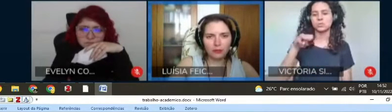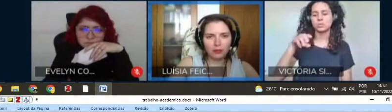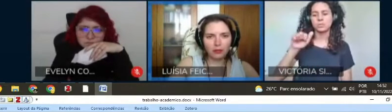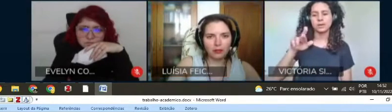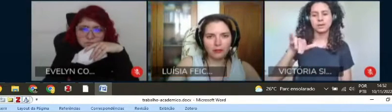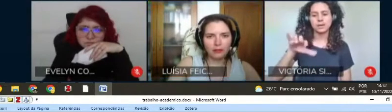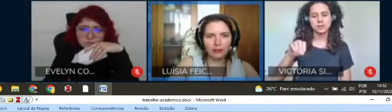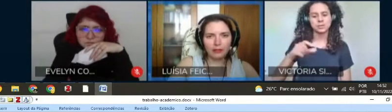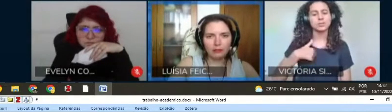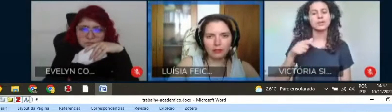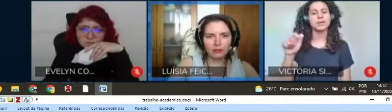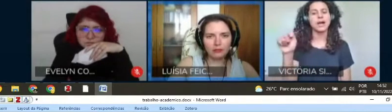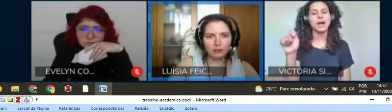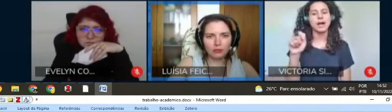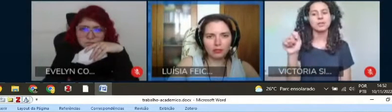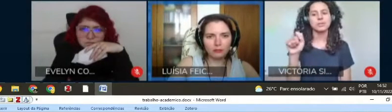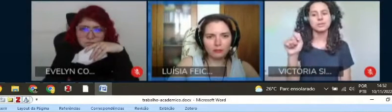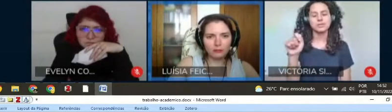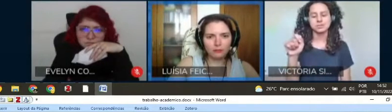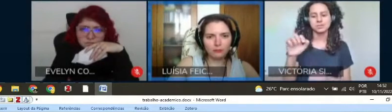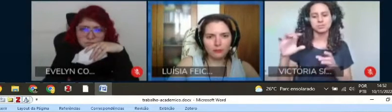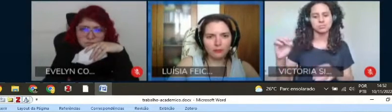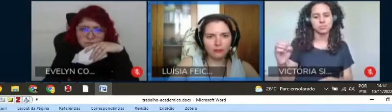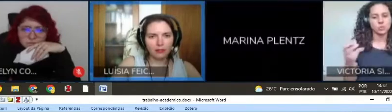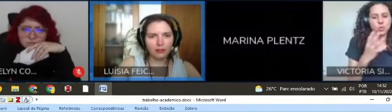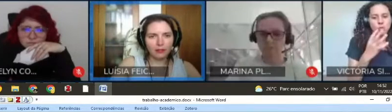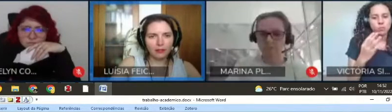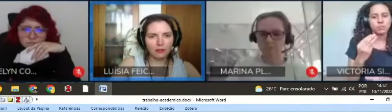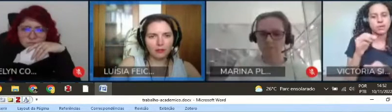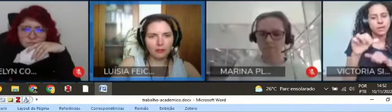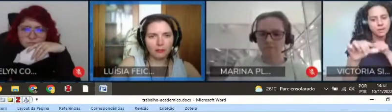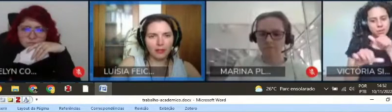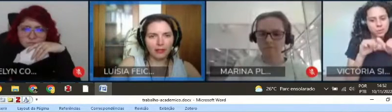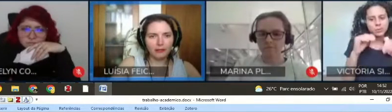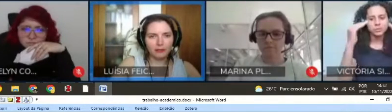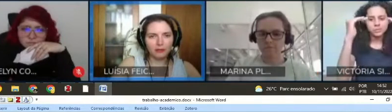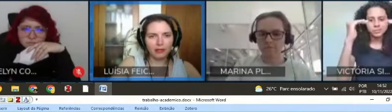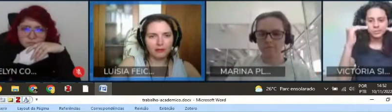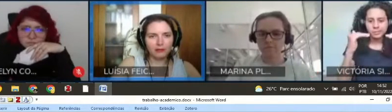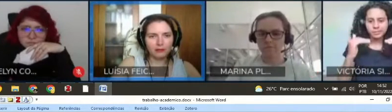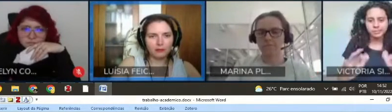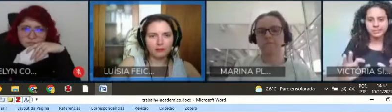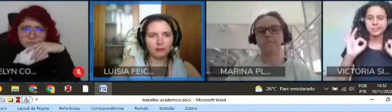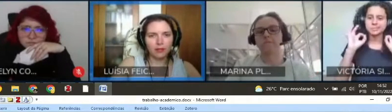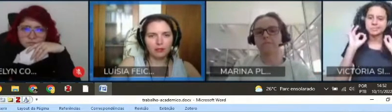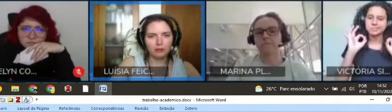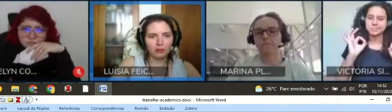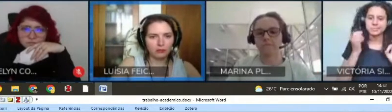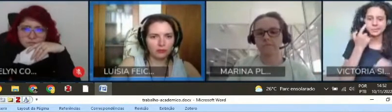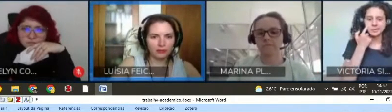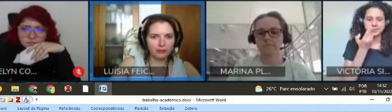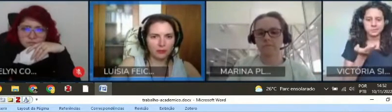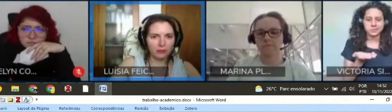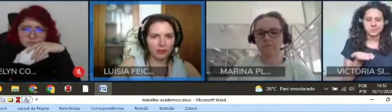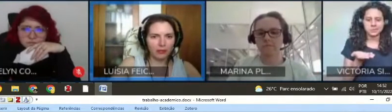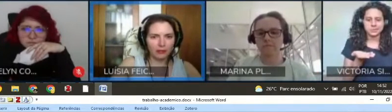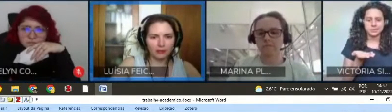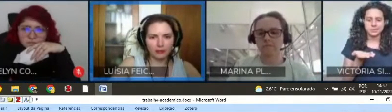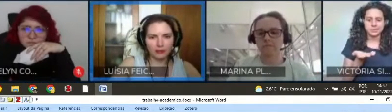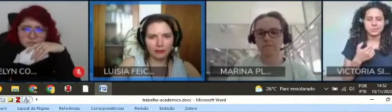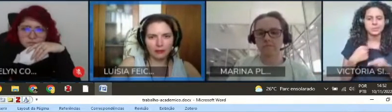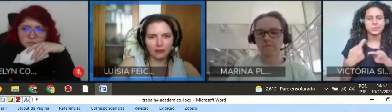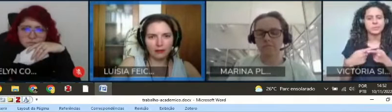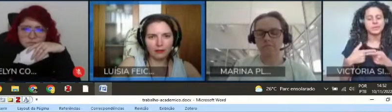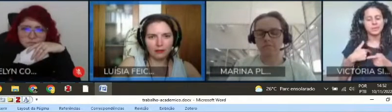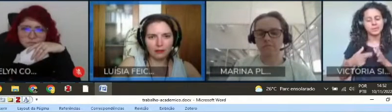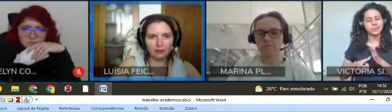campo. Daí ele atualizou o campo e está aqui, ó, os animais silvestres, domésticos e as outras seções